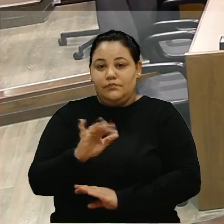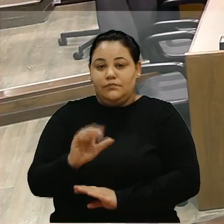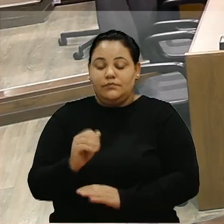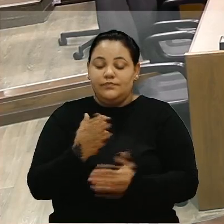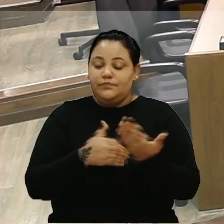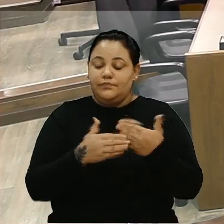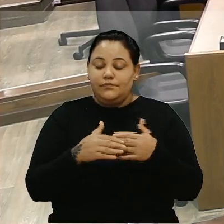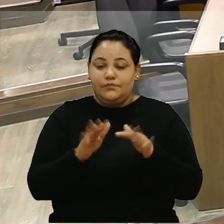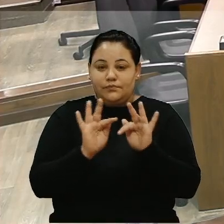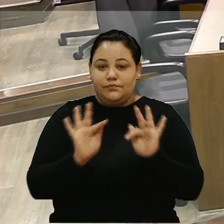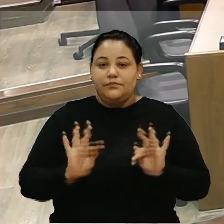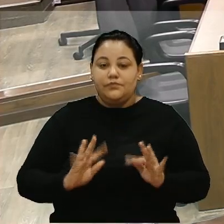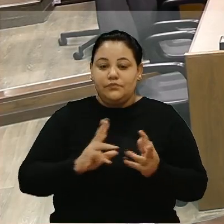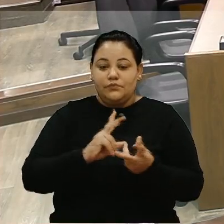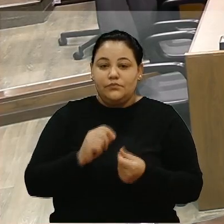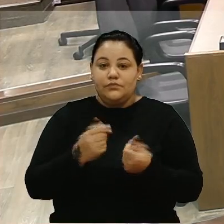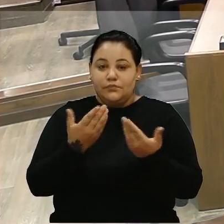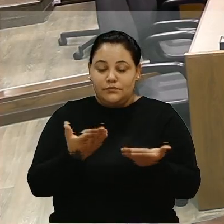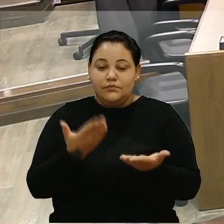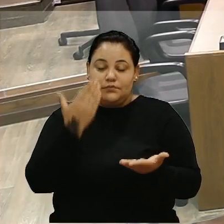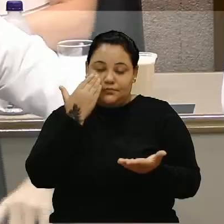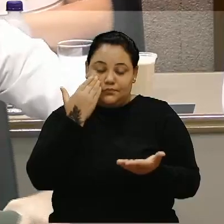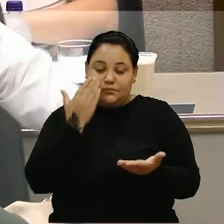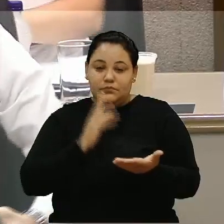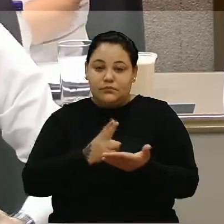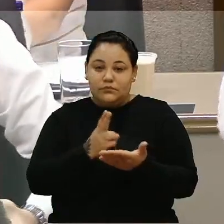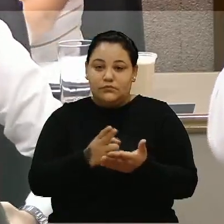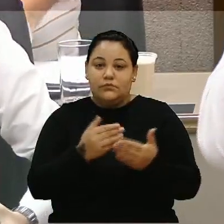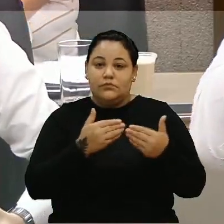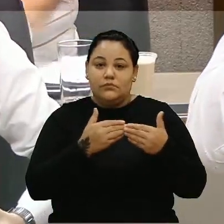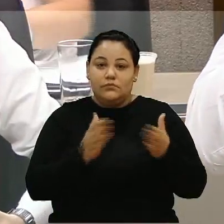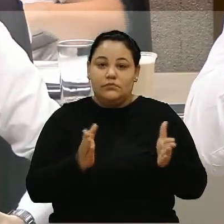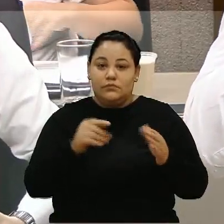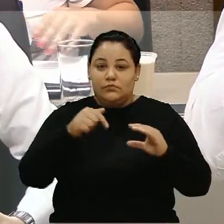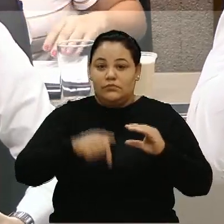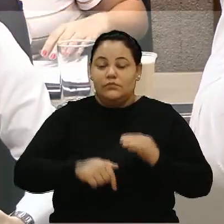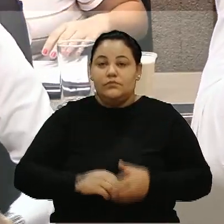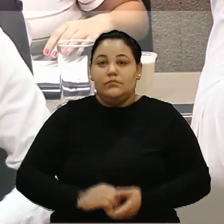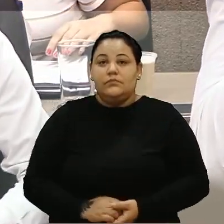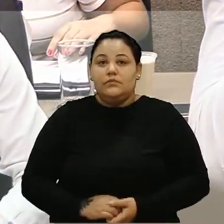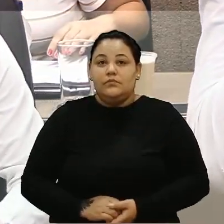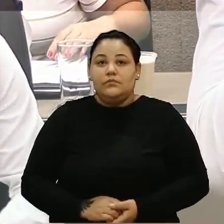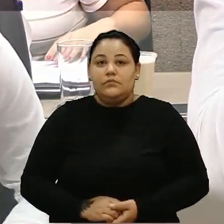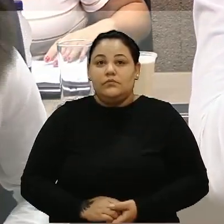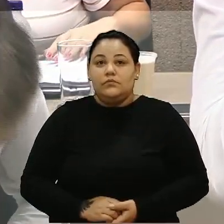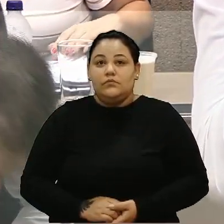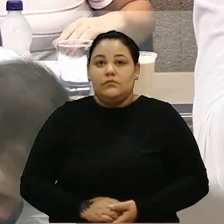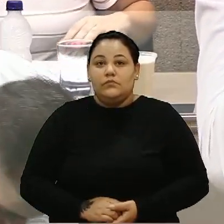ti e saiba que estamos sempre à disposição aqui nessa Casa Legislativa. E ao nosso